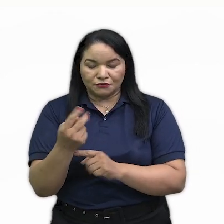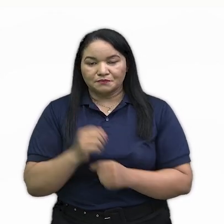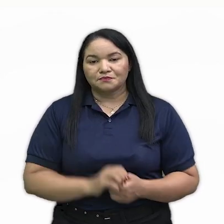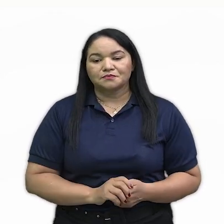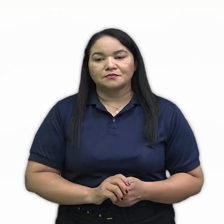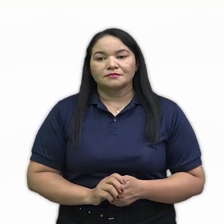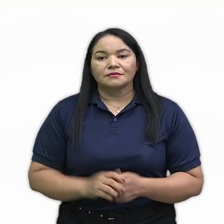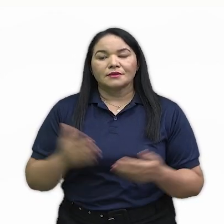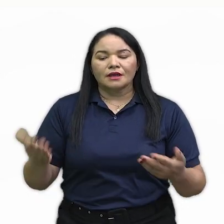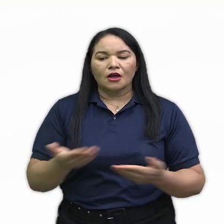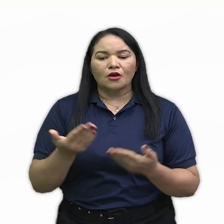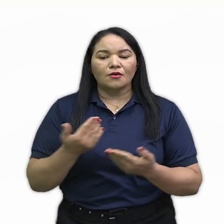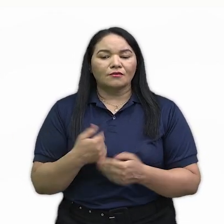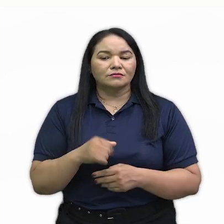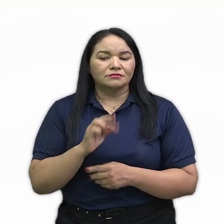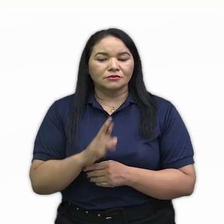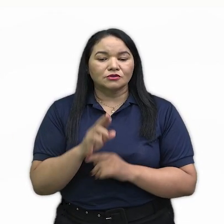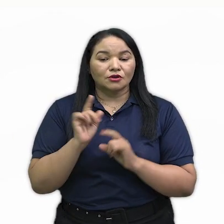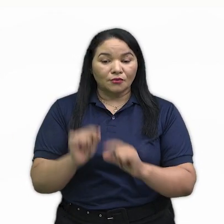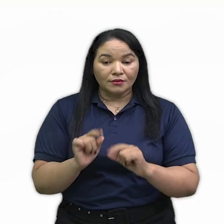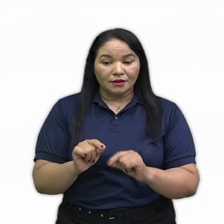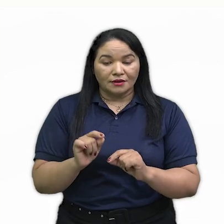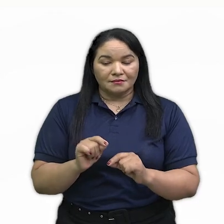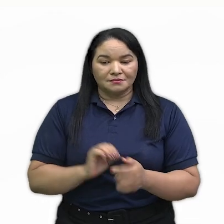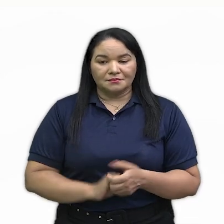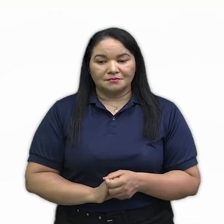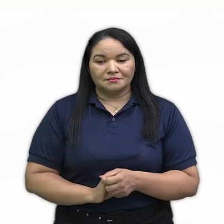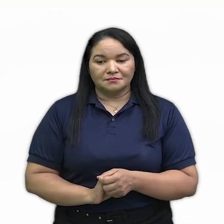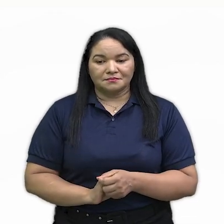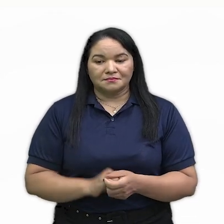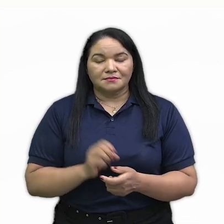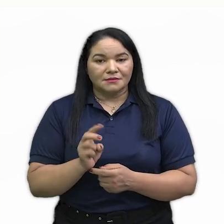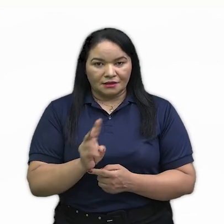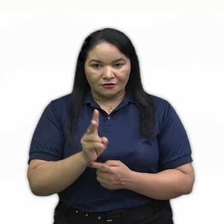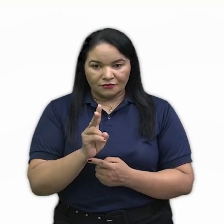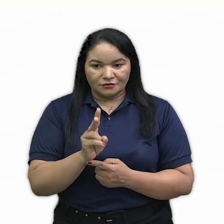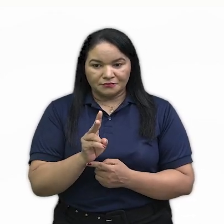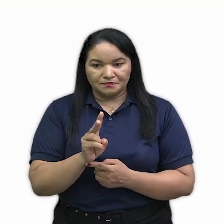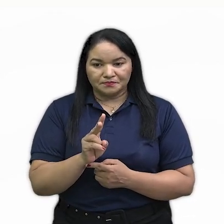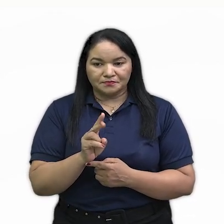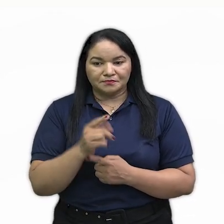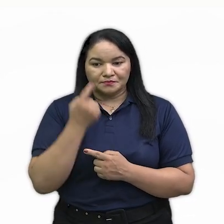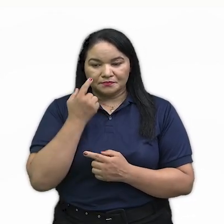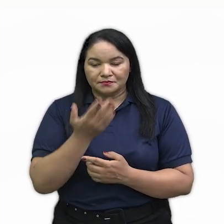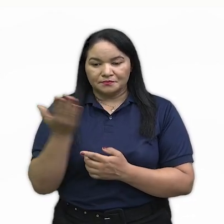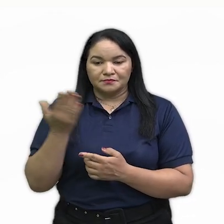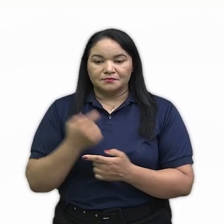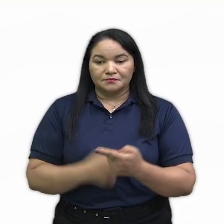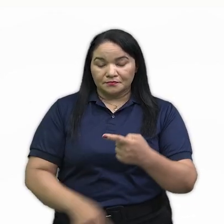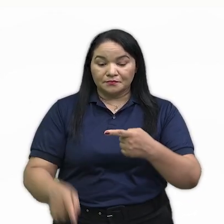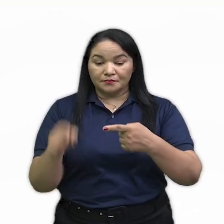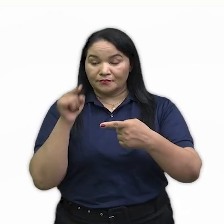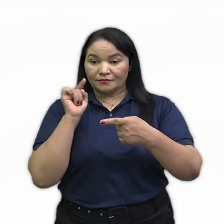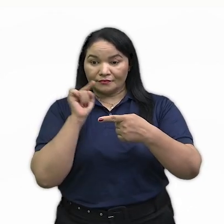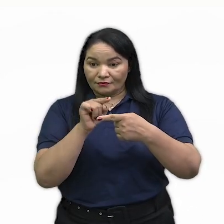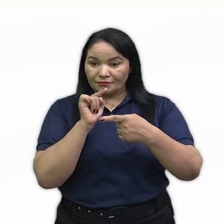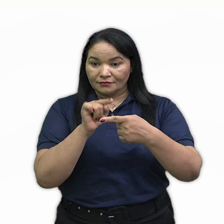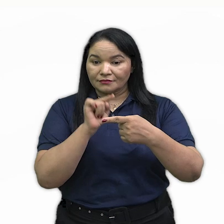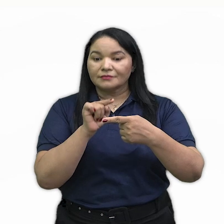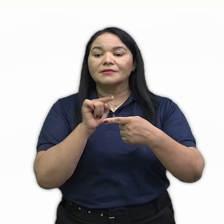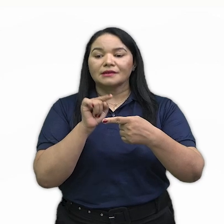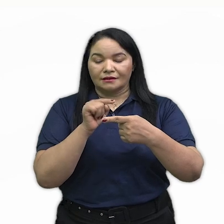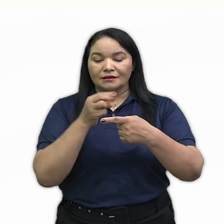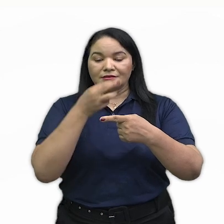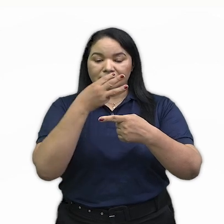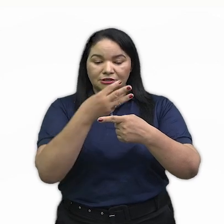Esse resultado da soma é justamente o valor que vai ficar aqui no numerador da fração, ó, ou seja,